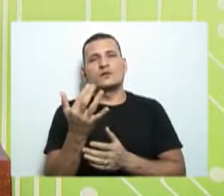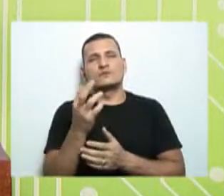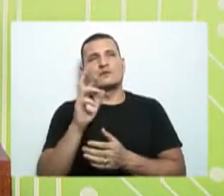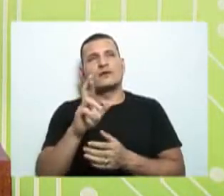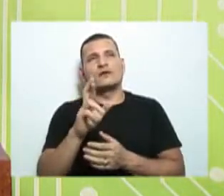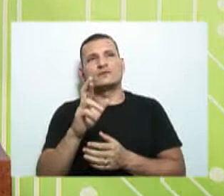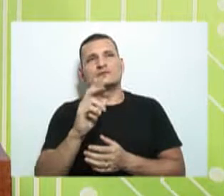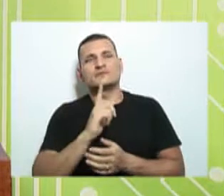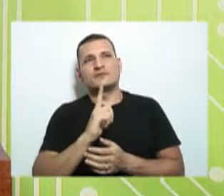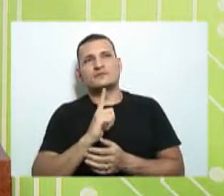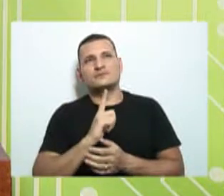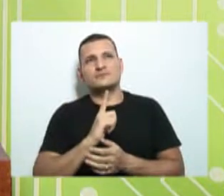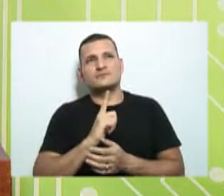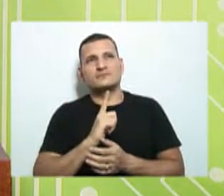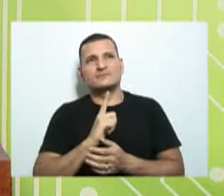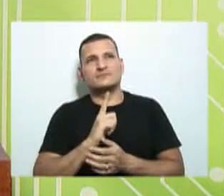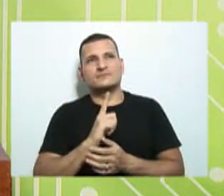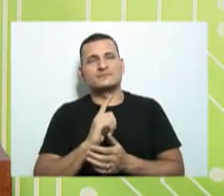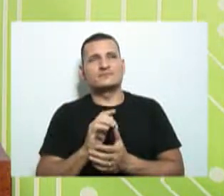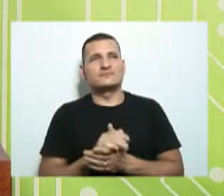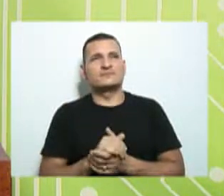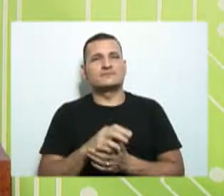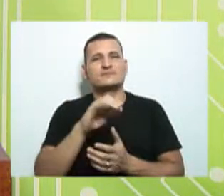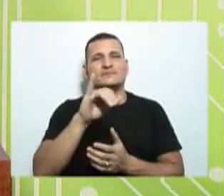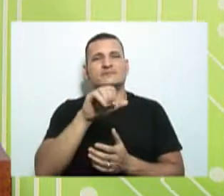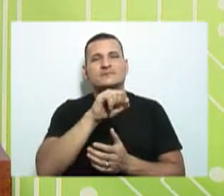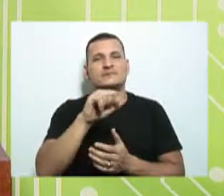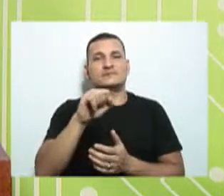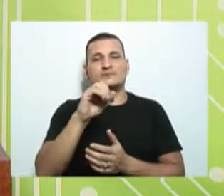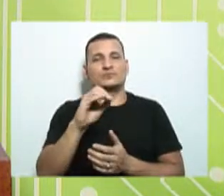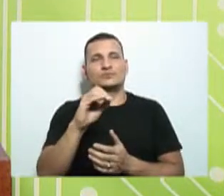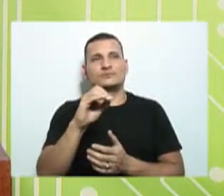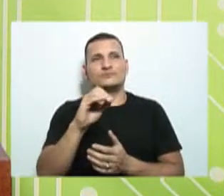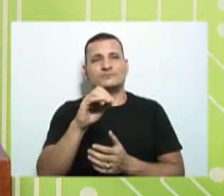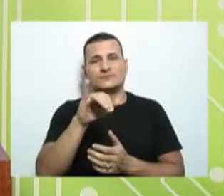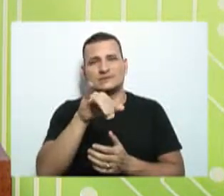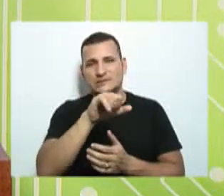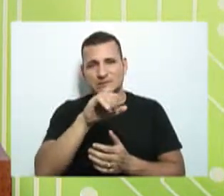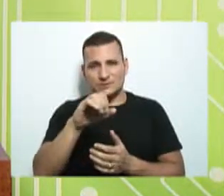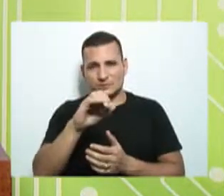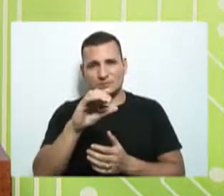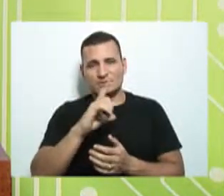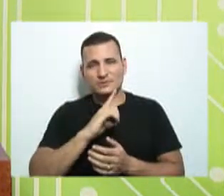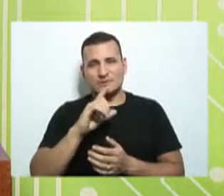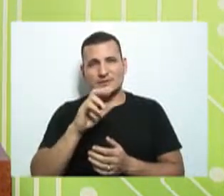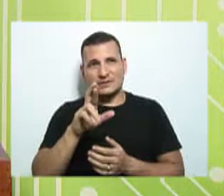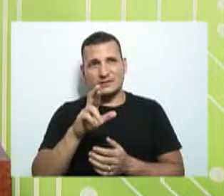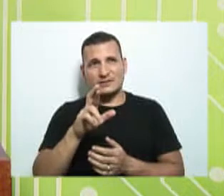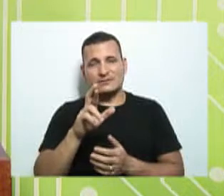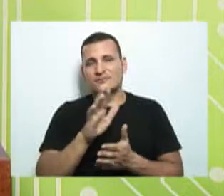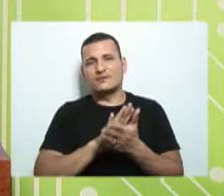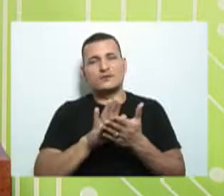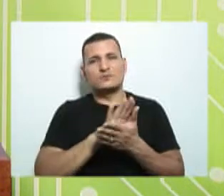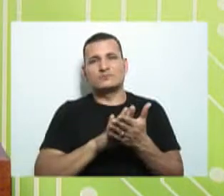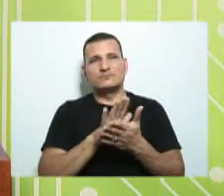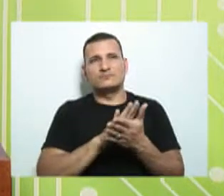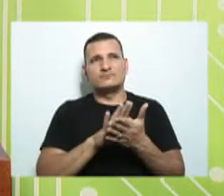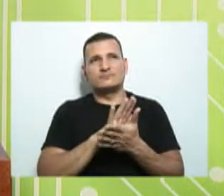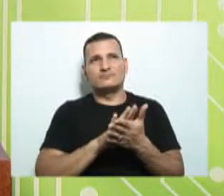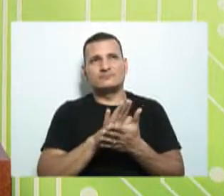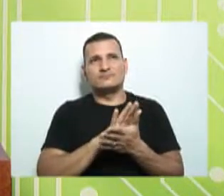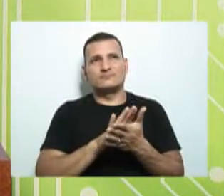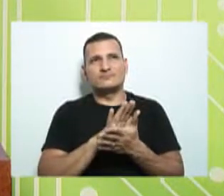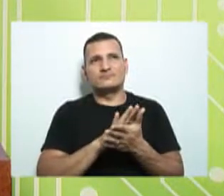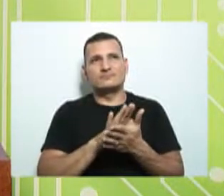isso? Isso tem R, professora Regina? Não. Não tem R. Então a resposta correta qual é? Nenhum.